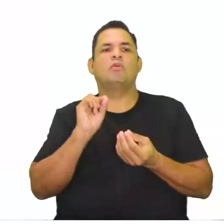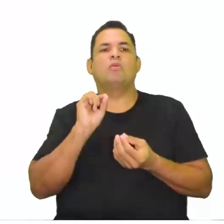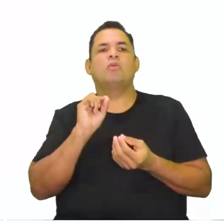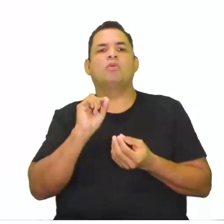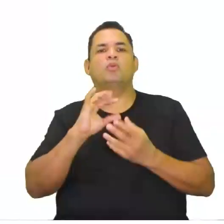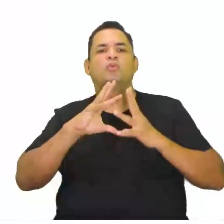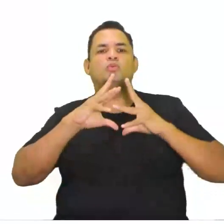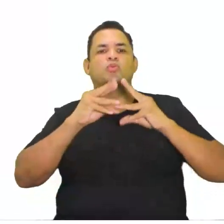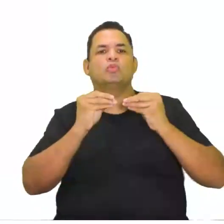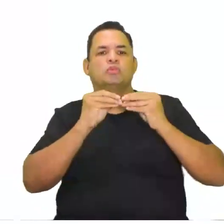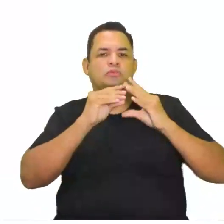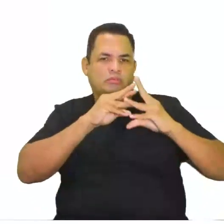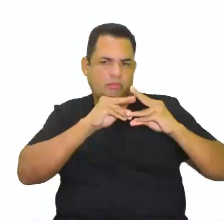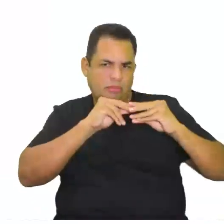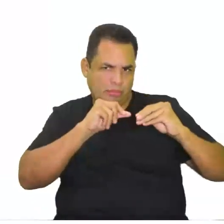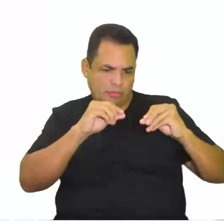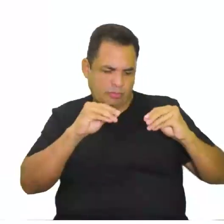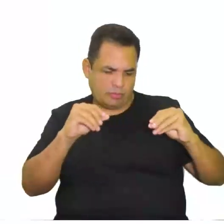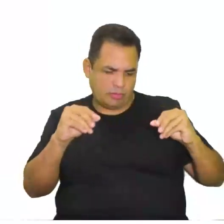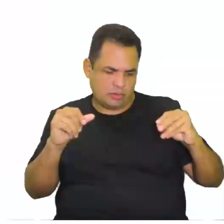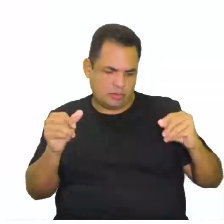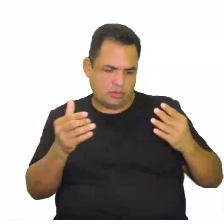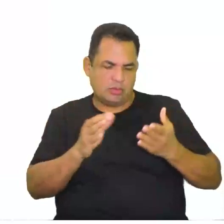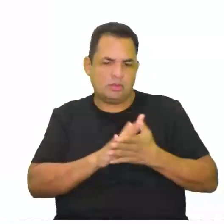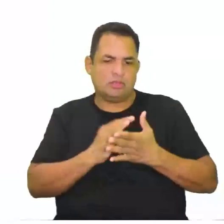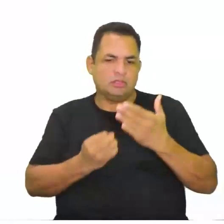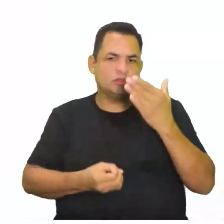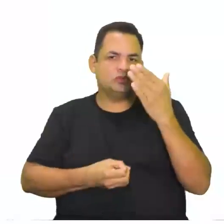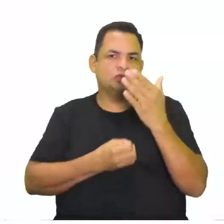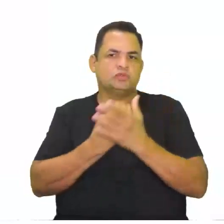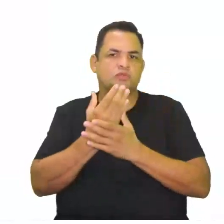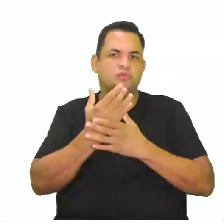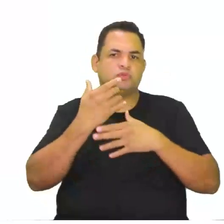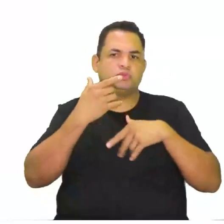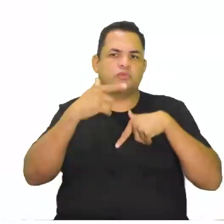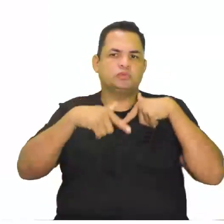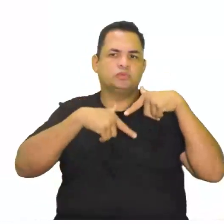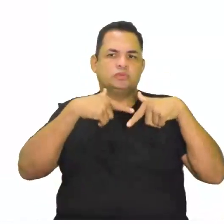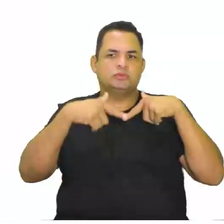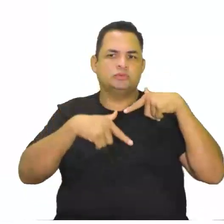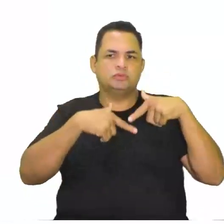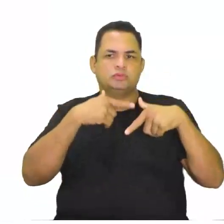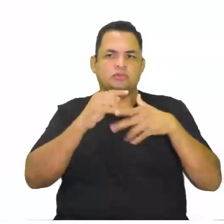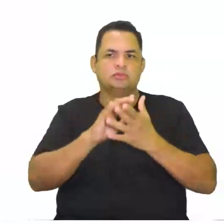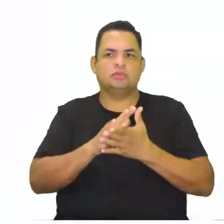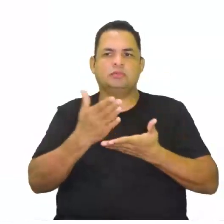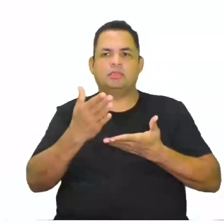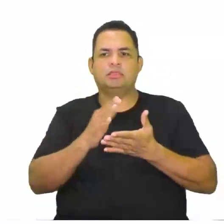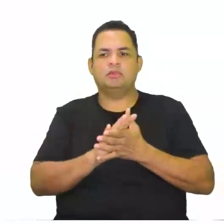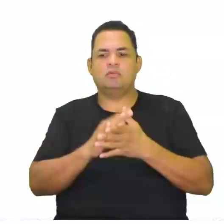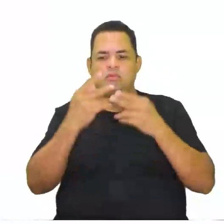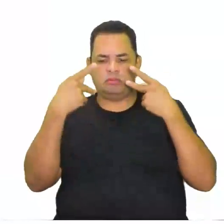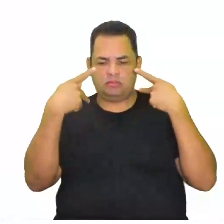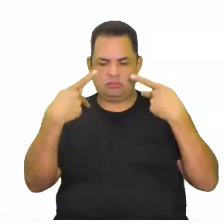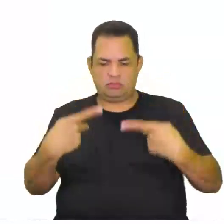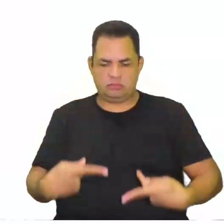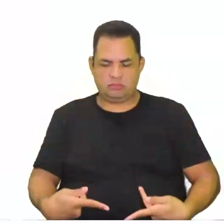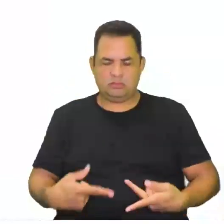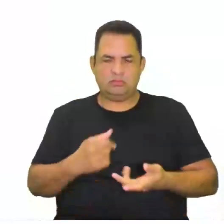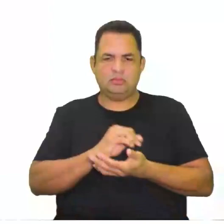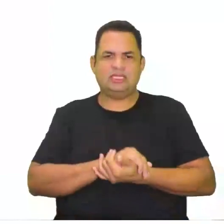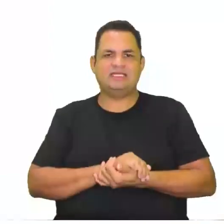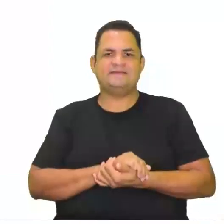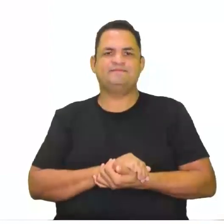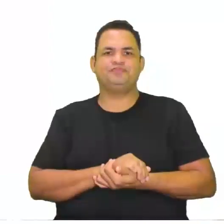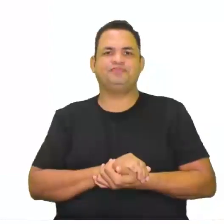é todo e qualquer resíduo proveniente das atividades